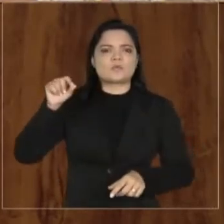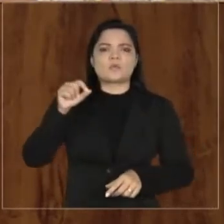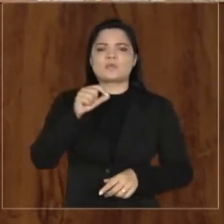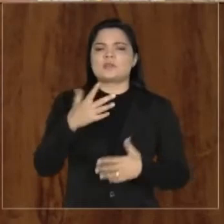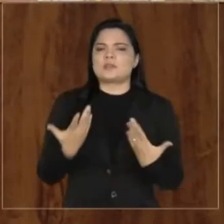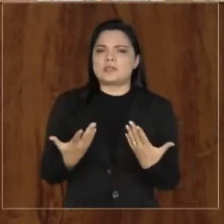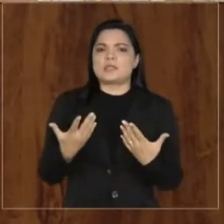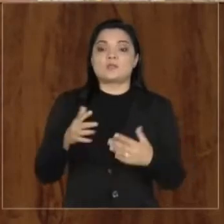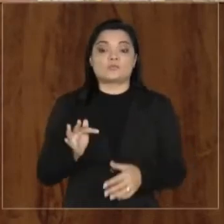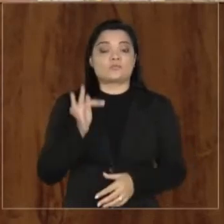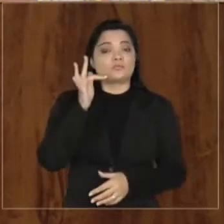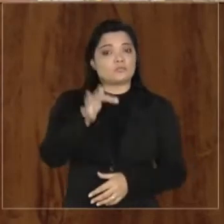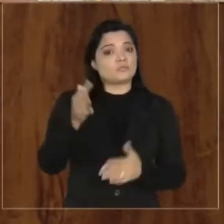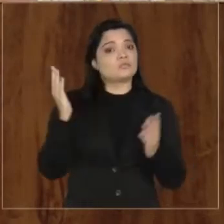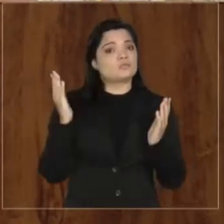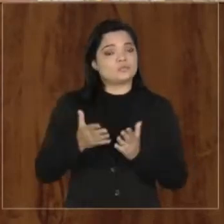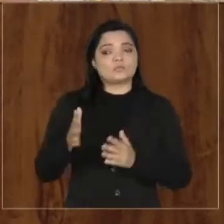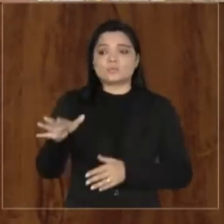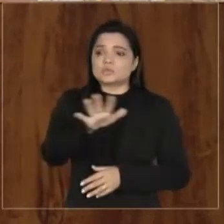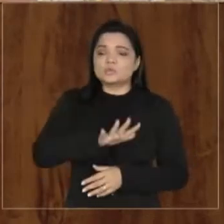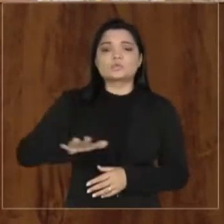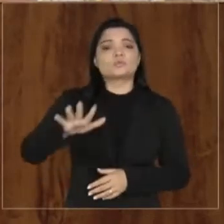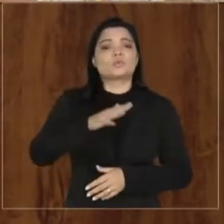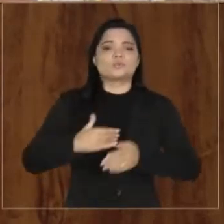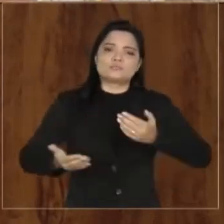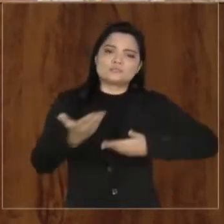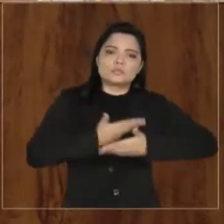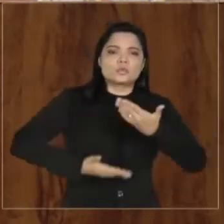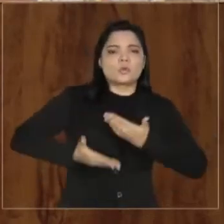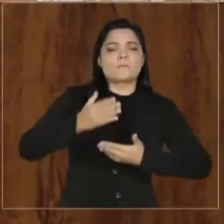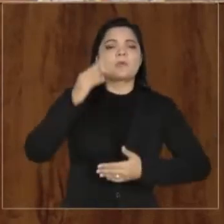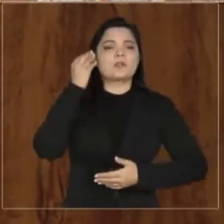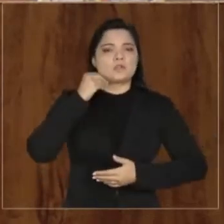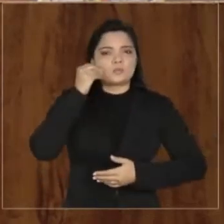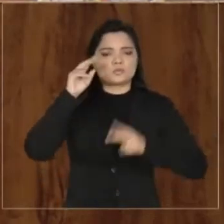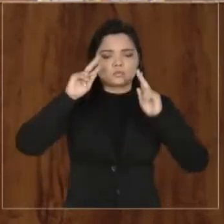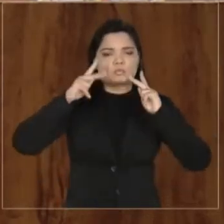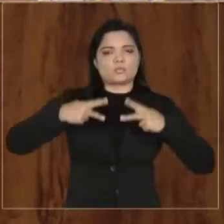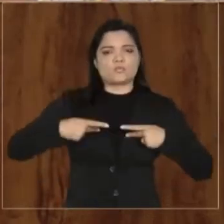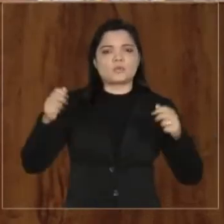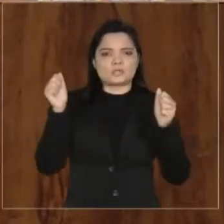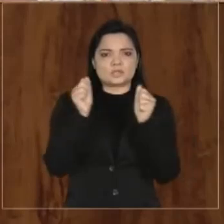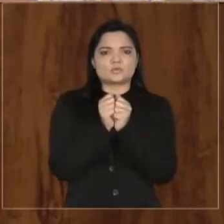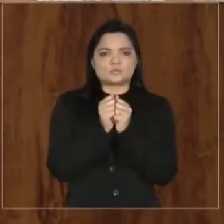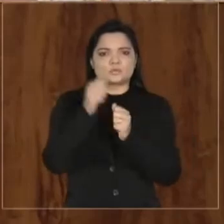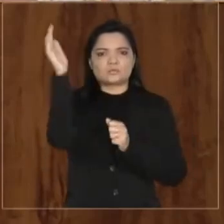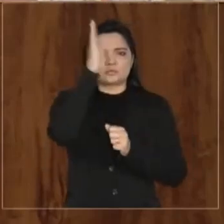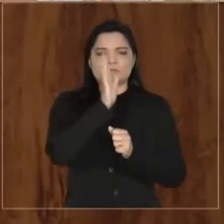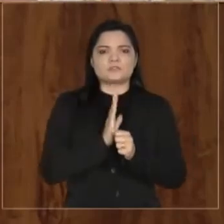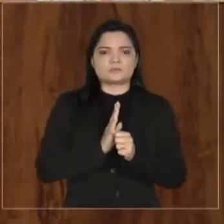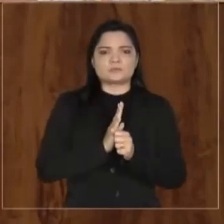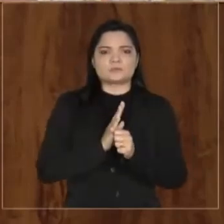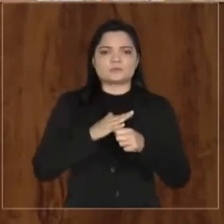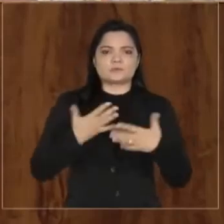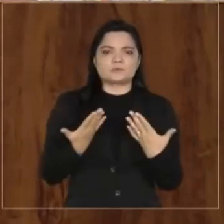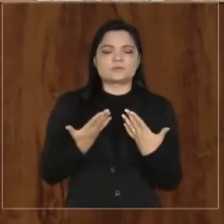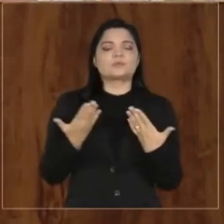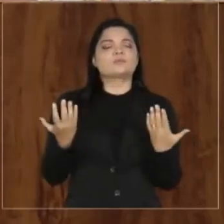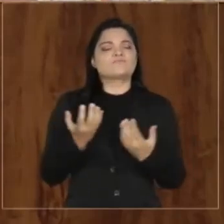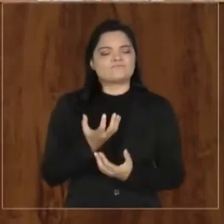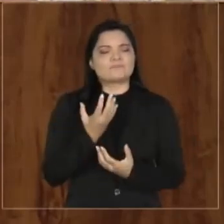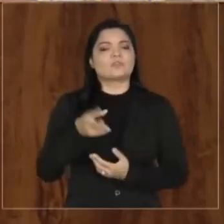presente e o seu futuro e de todos aqueles que compartilham a experiência humana conosco no Brasil. Portanto, eu